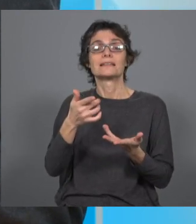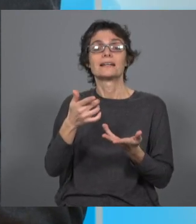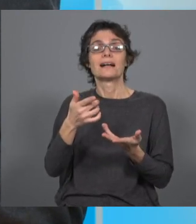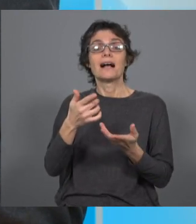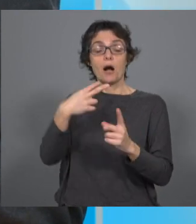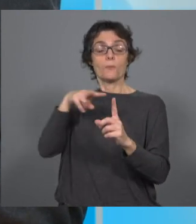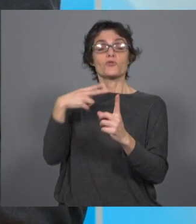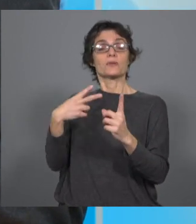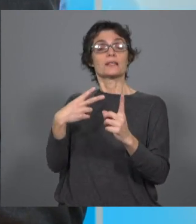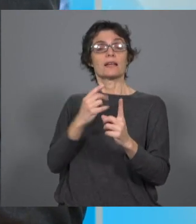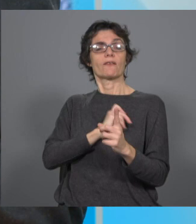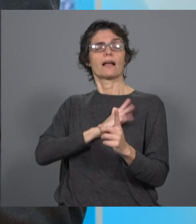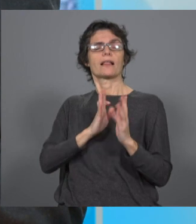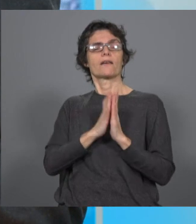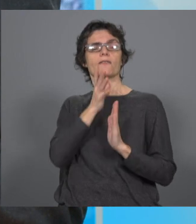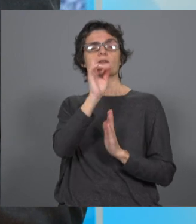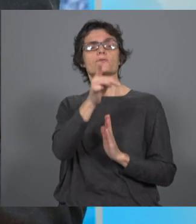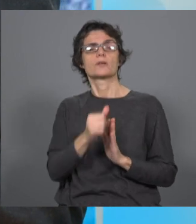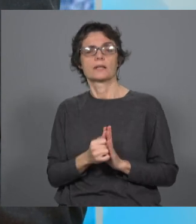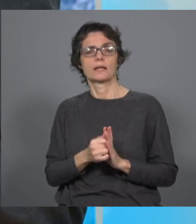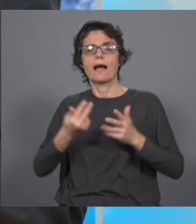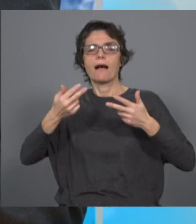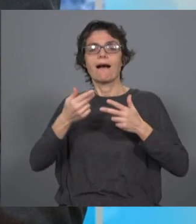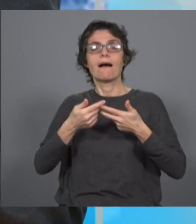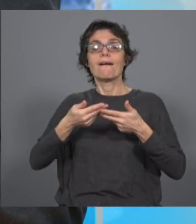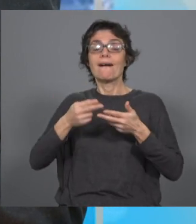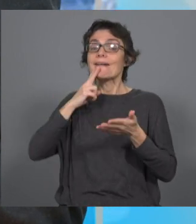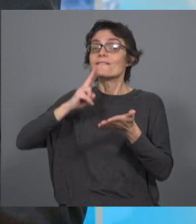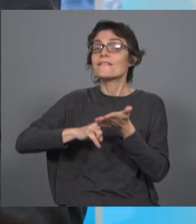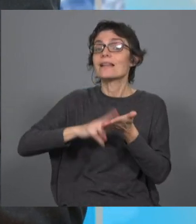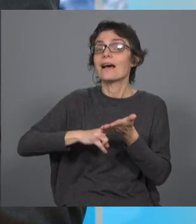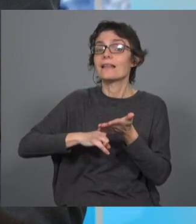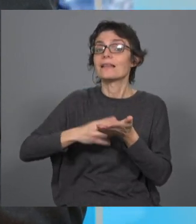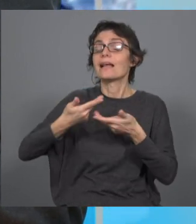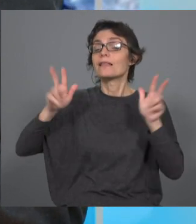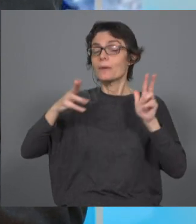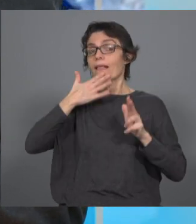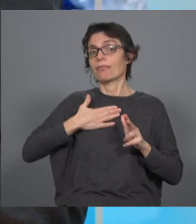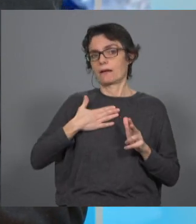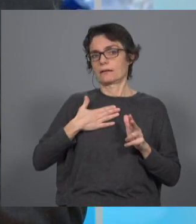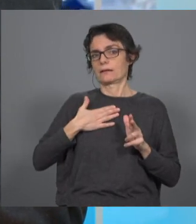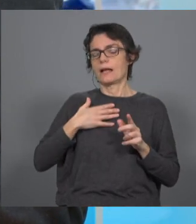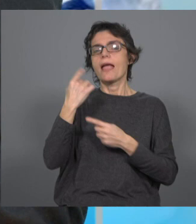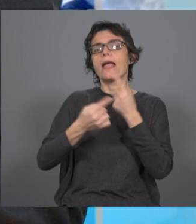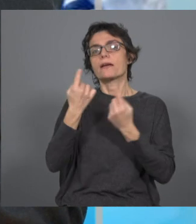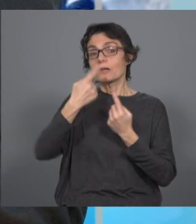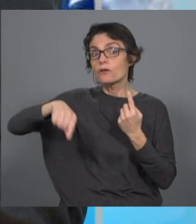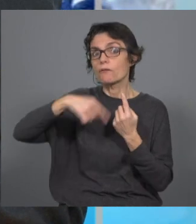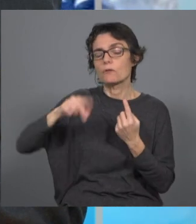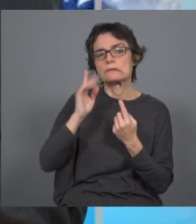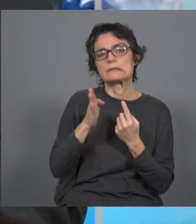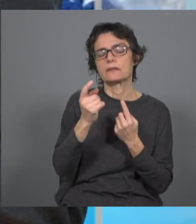só a verdade liberta. Nós precisamos muitas vezes de dialogar com a criança que há em nós, a criança